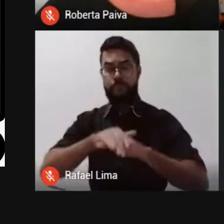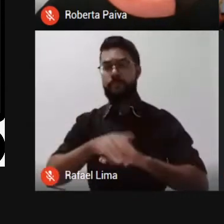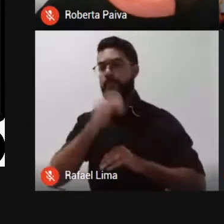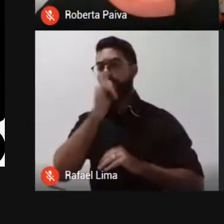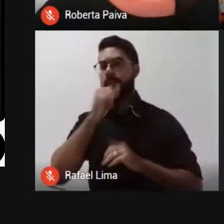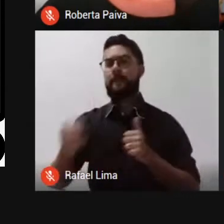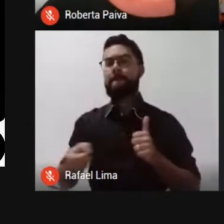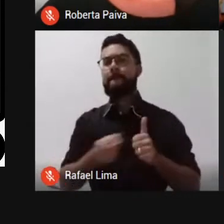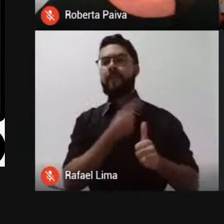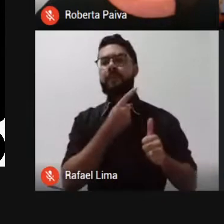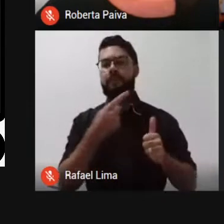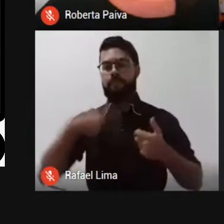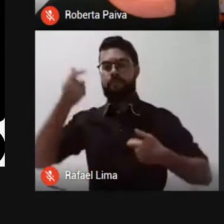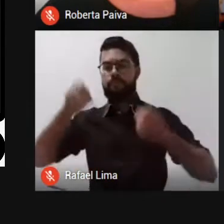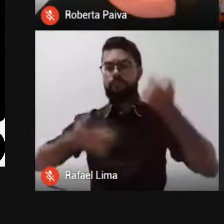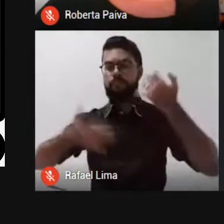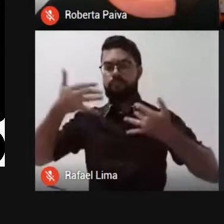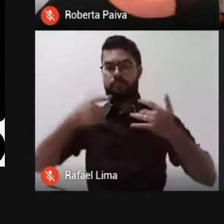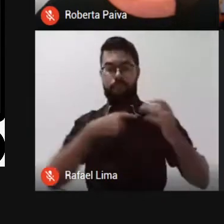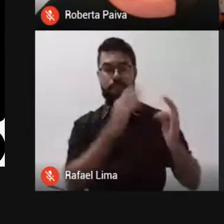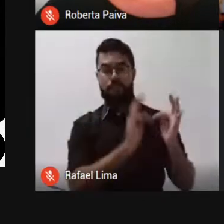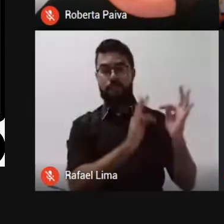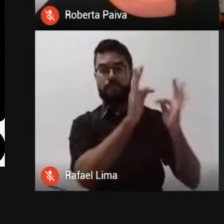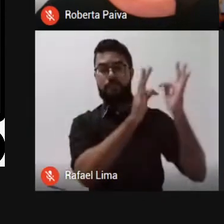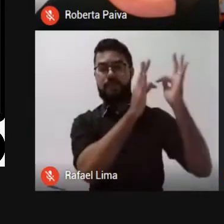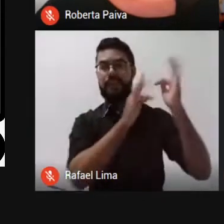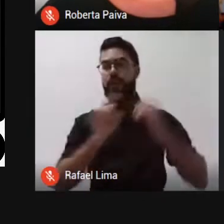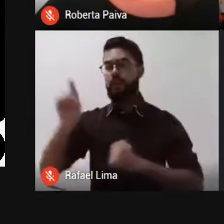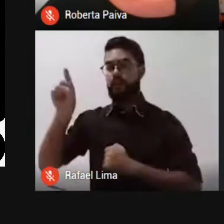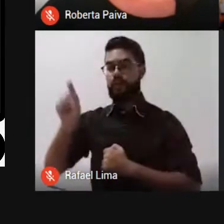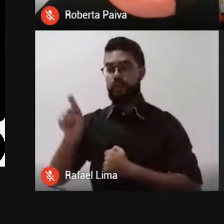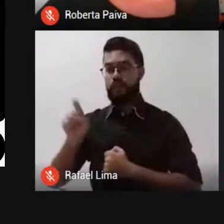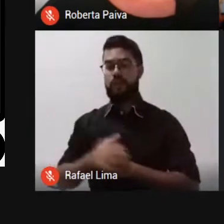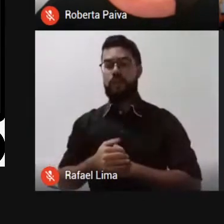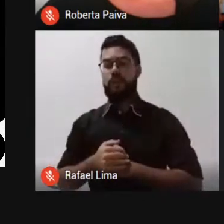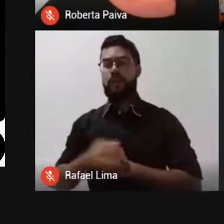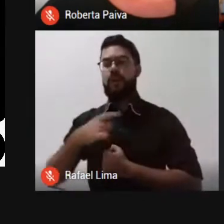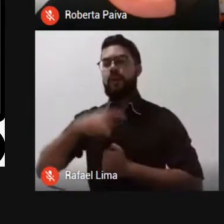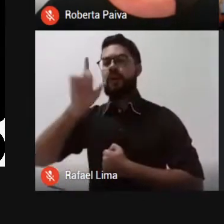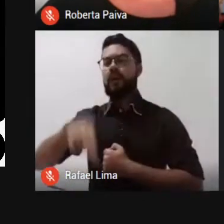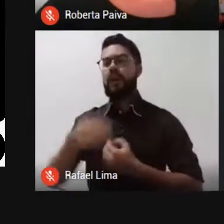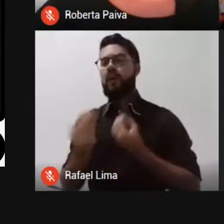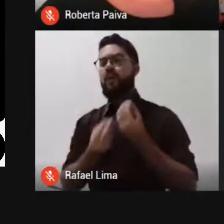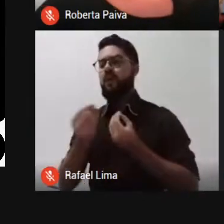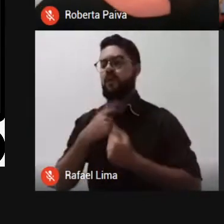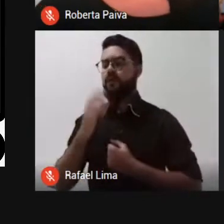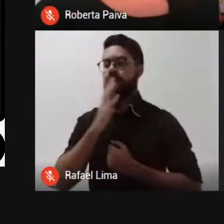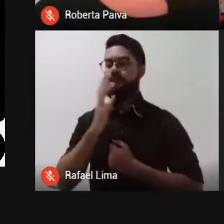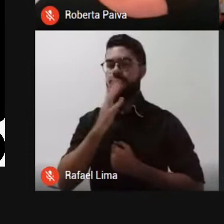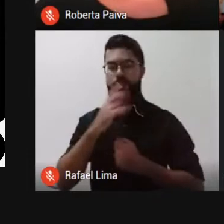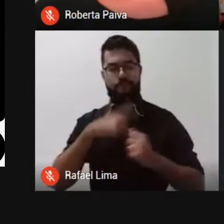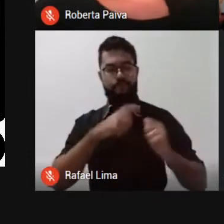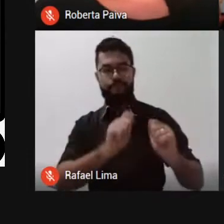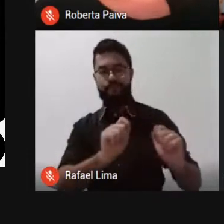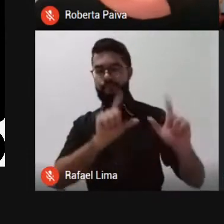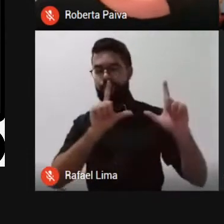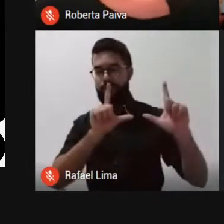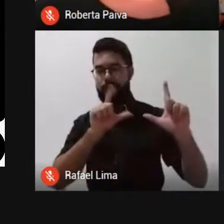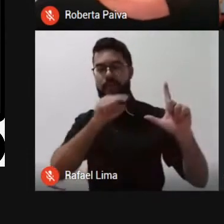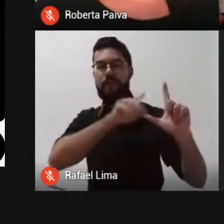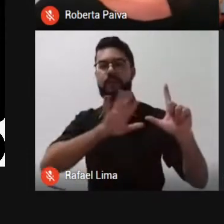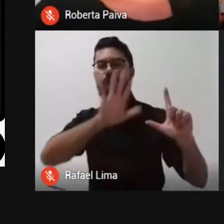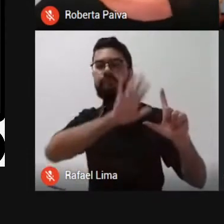que eu falei em tecnologias GIS, ela está aí resumida como essa tela, né, que essa é a primeira tela do ambiente